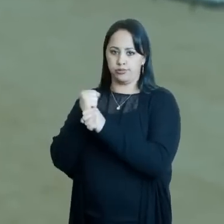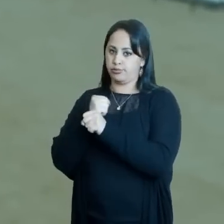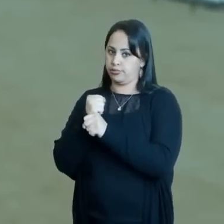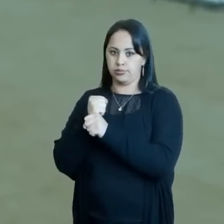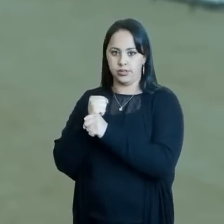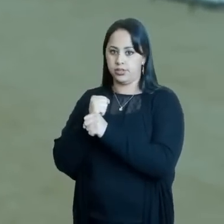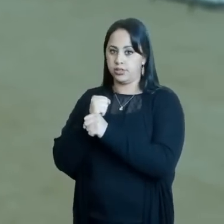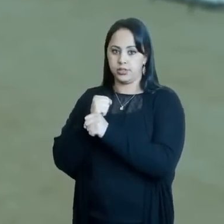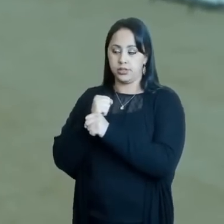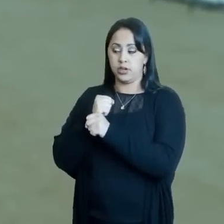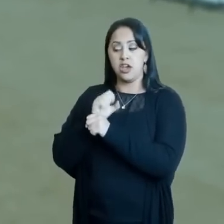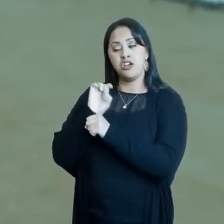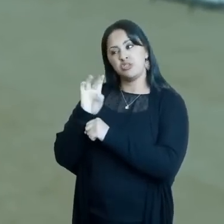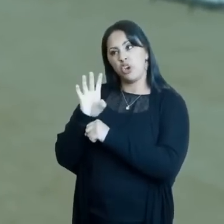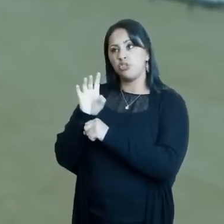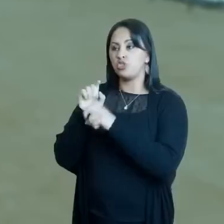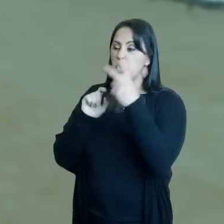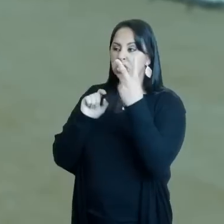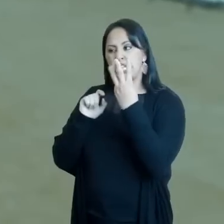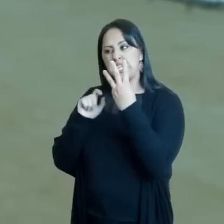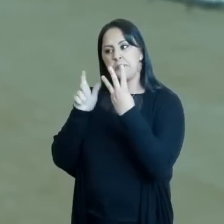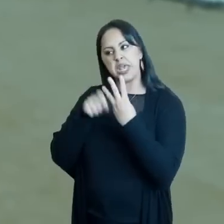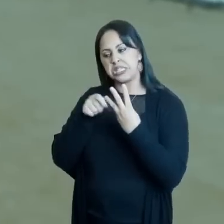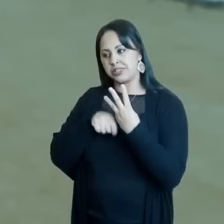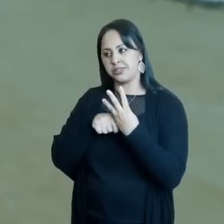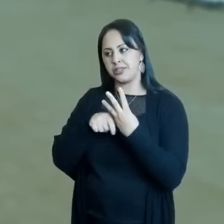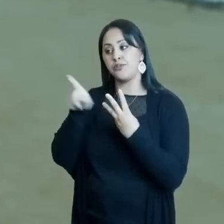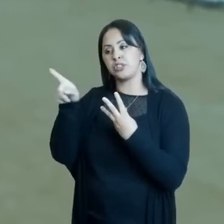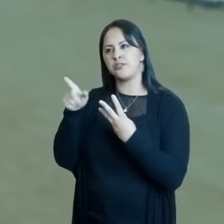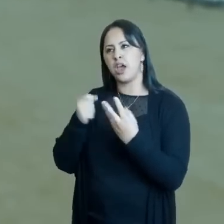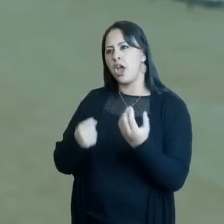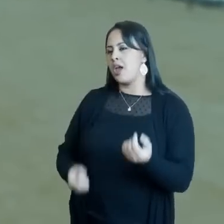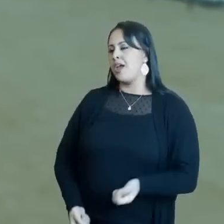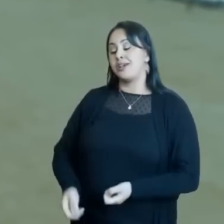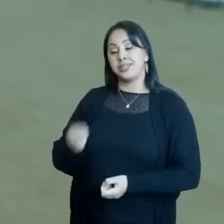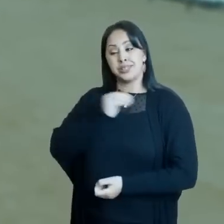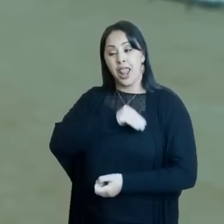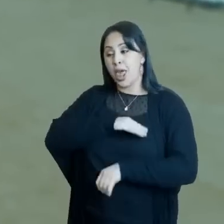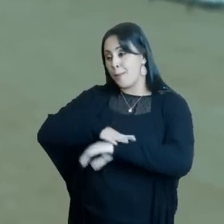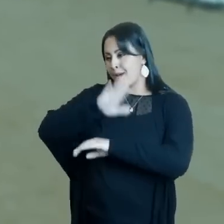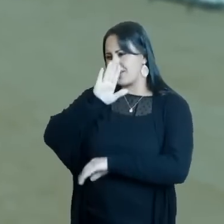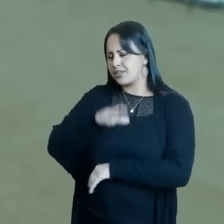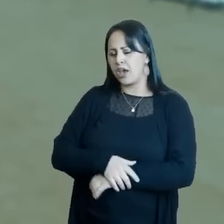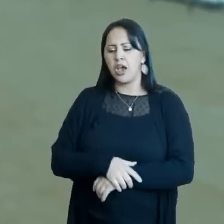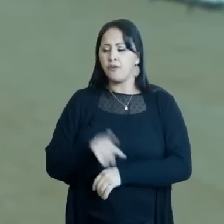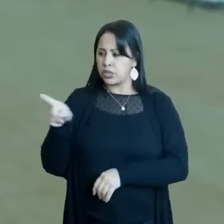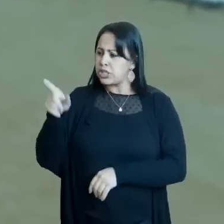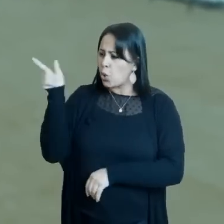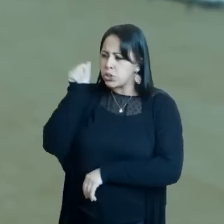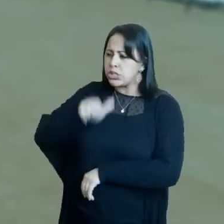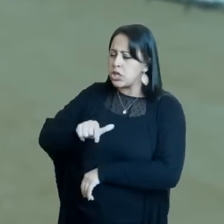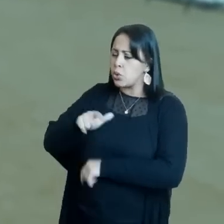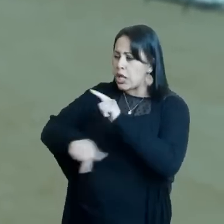ter que estudar 5 anos, você vai ter que estudar uns 2 a 3 meses. E você vai estar ganhando muito mais dinheiro. Quando você chegou a trabalhar com